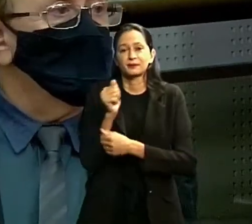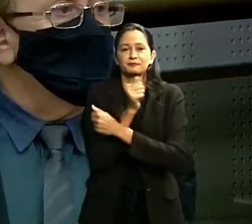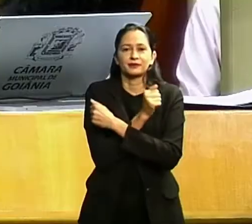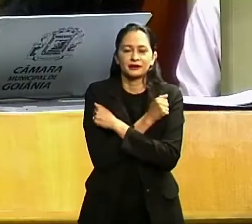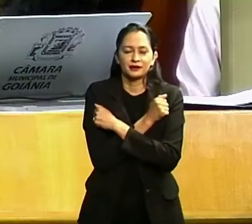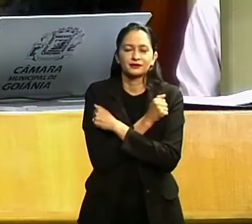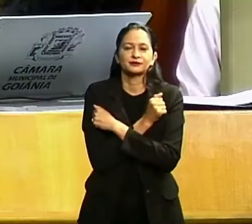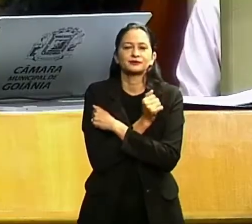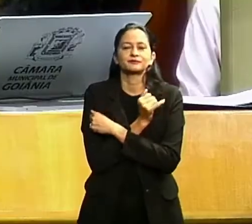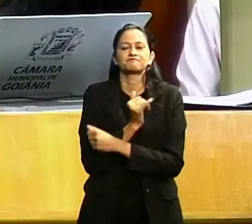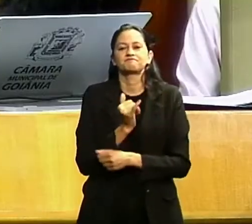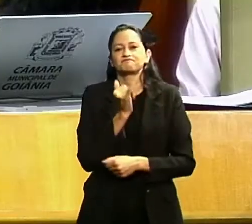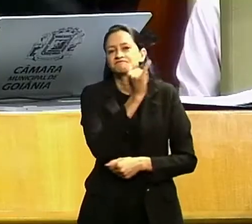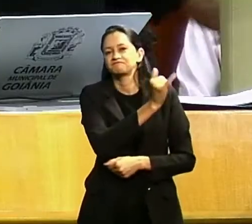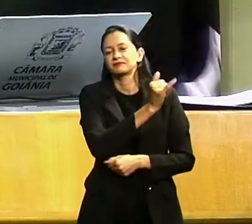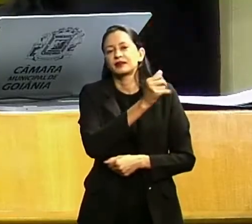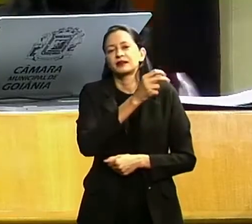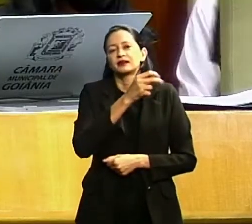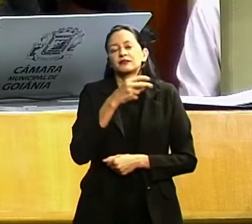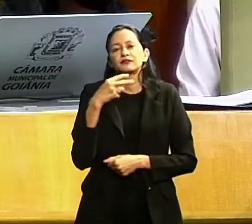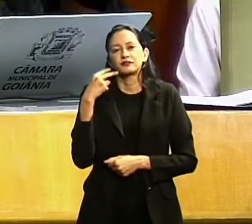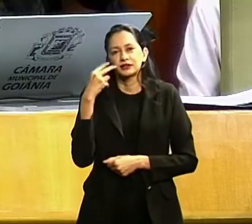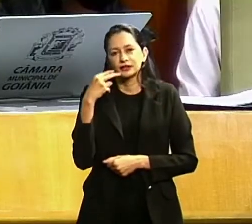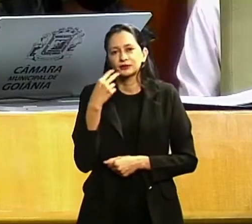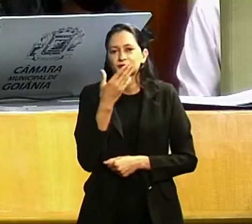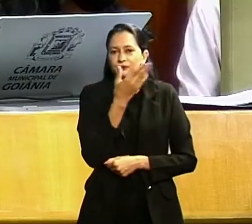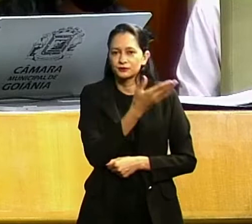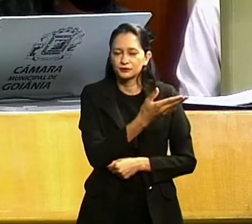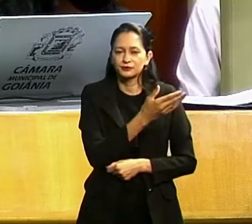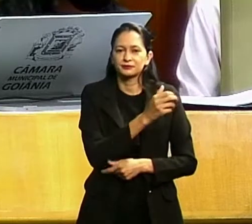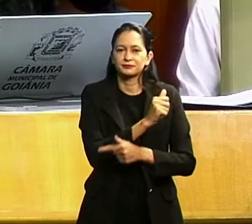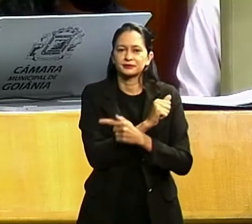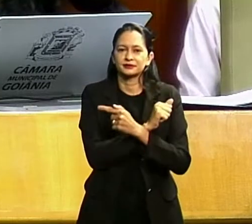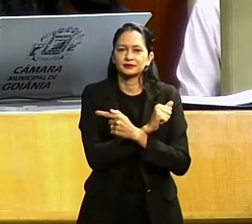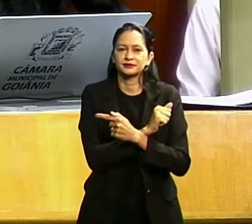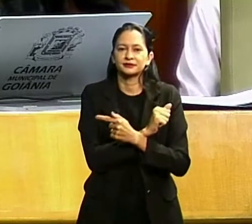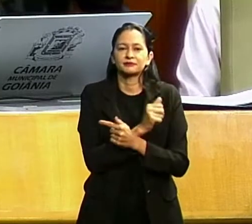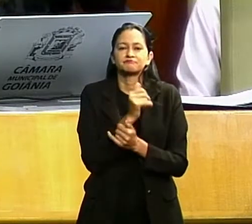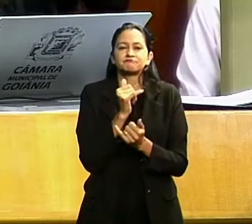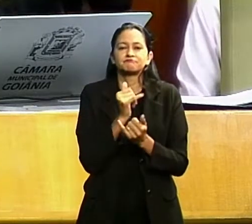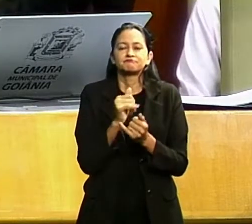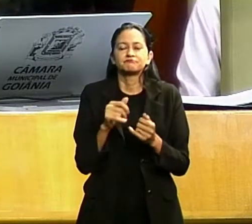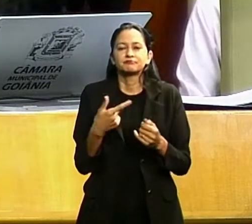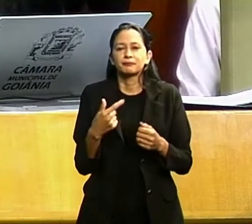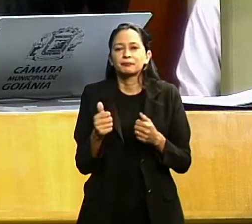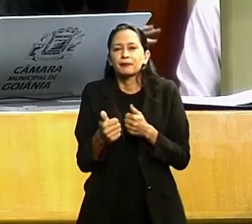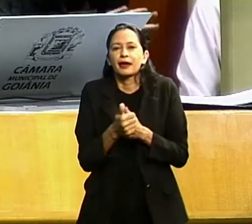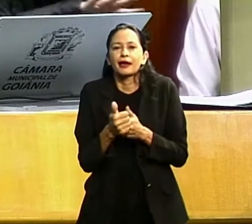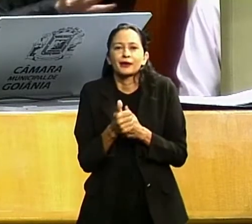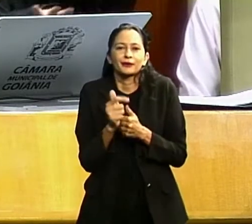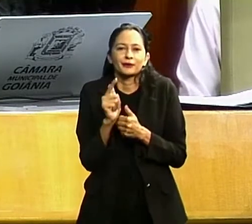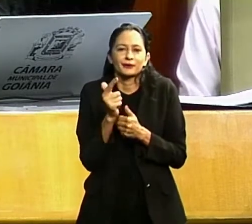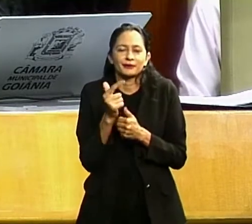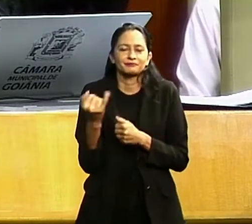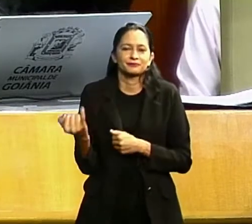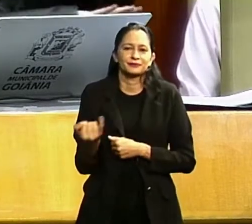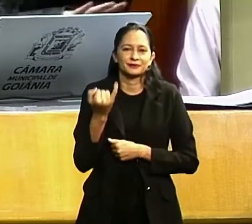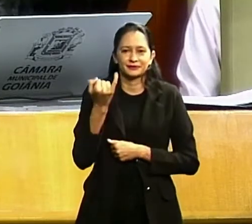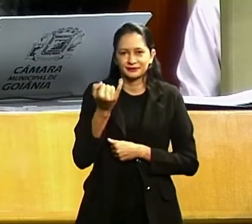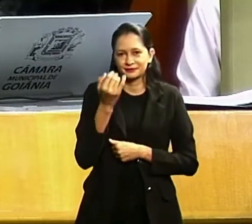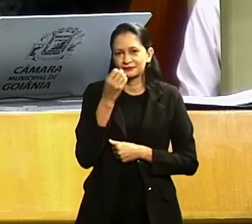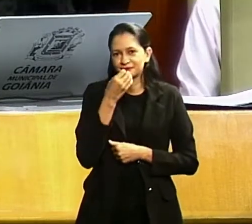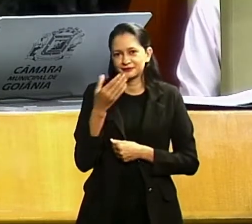aos vereadores e vereadoras daquela co-irmã de Goiânia, importantíssima cidade Aparecida de Goiânia. Seja muito